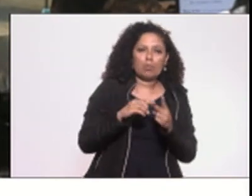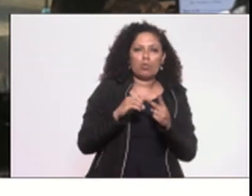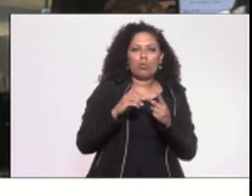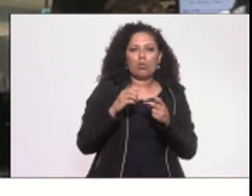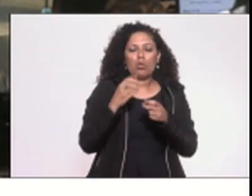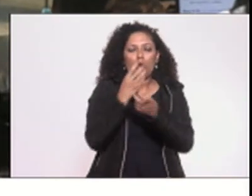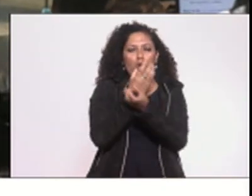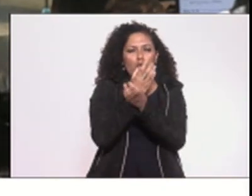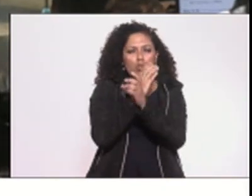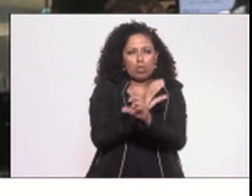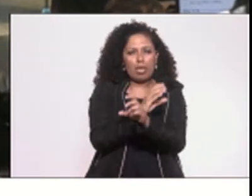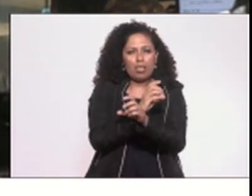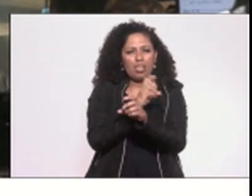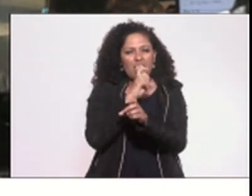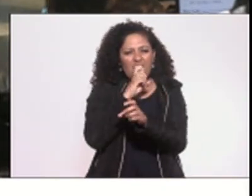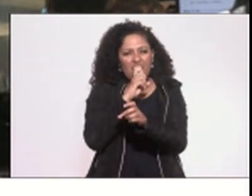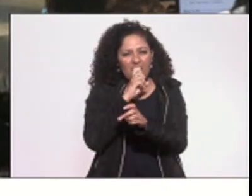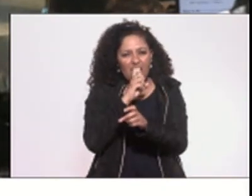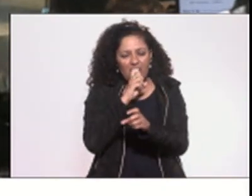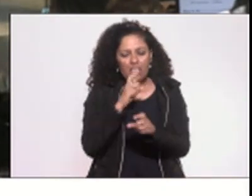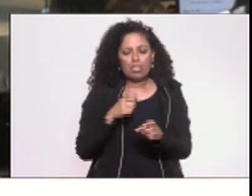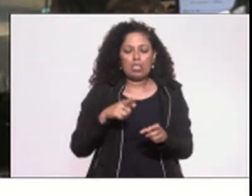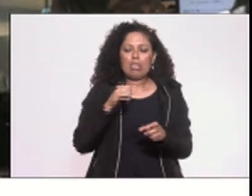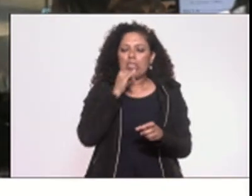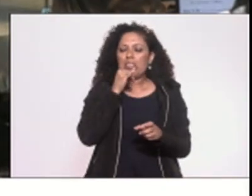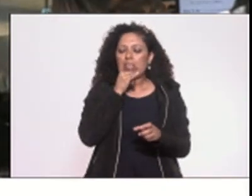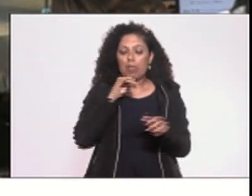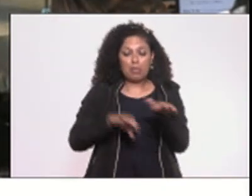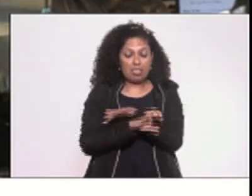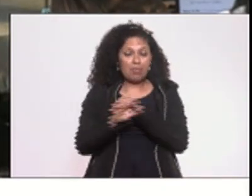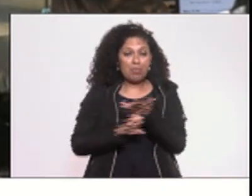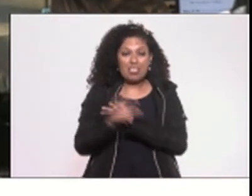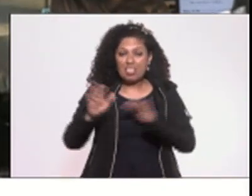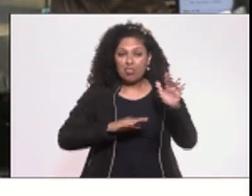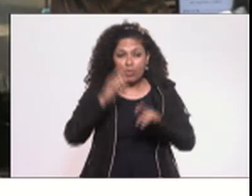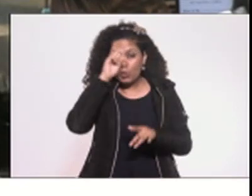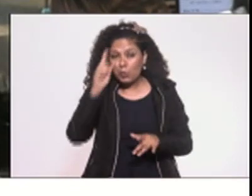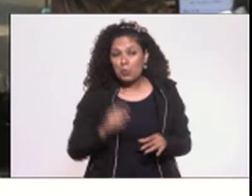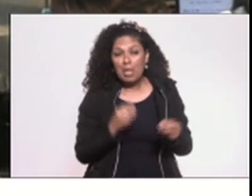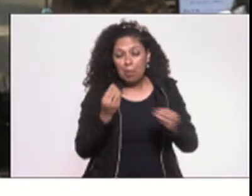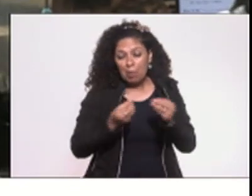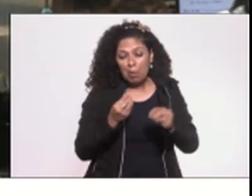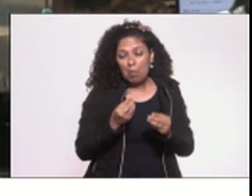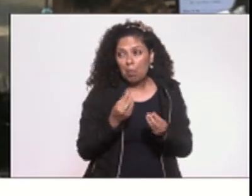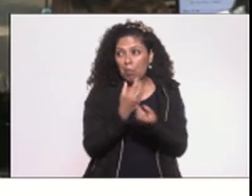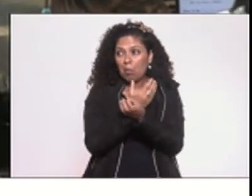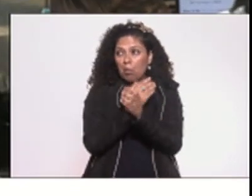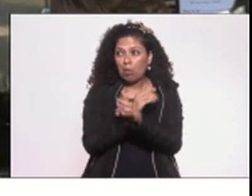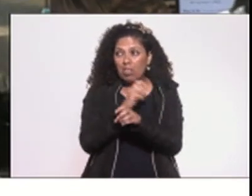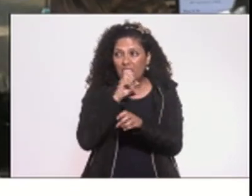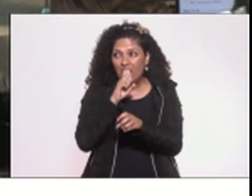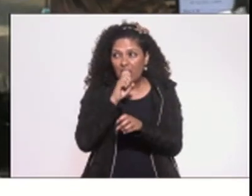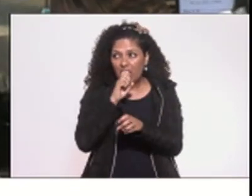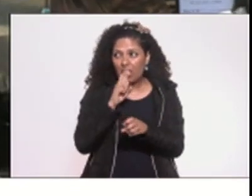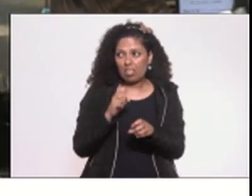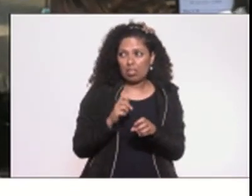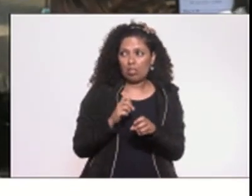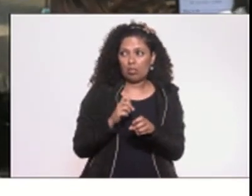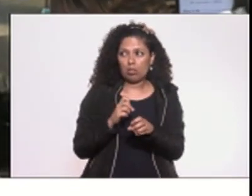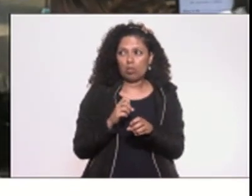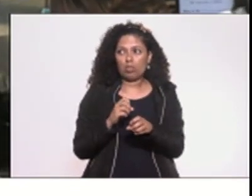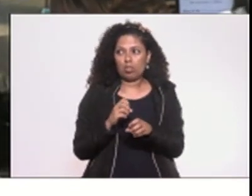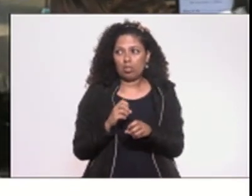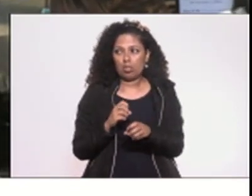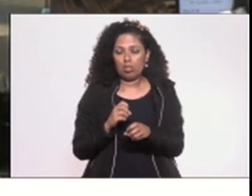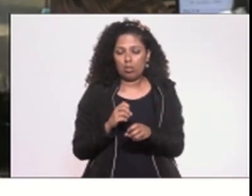muitas vezes matadouros frigoríficos têm dificuldade para descarte desse resíduo, que é altamente poluidor se descartado